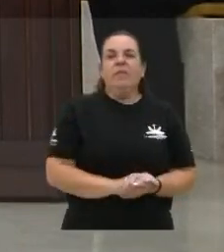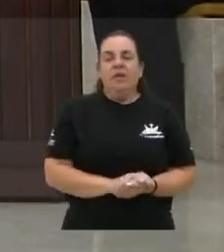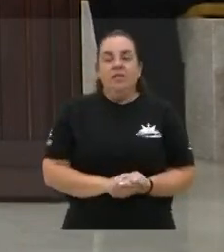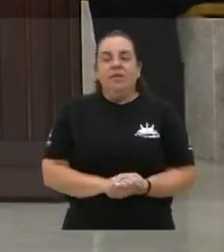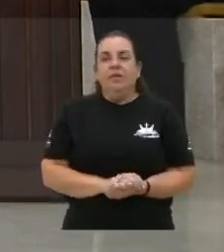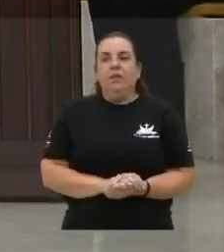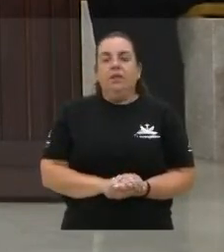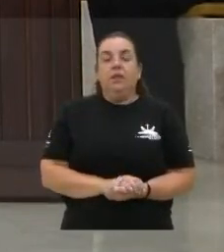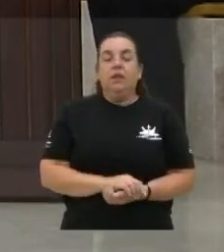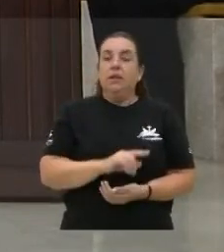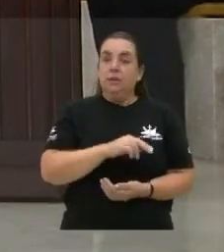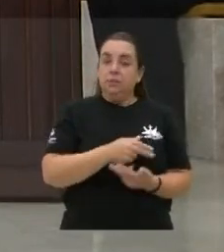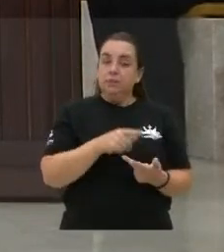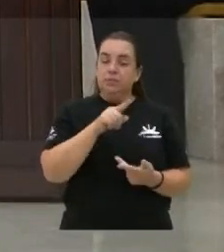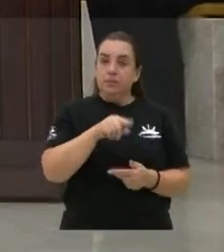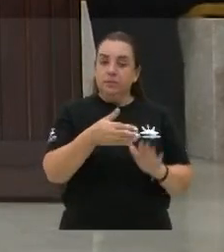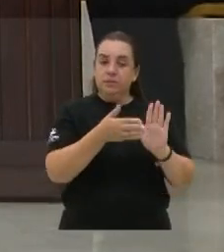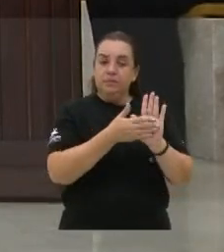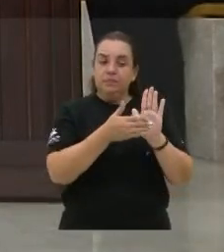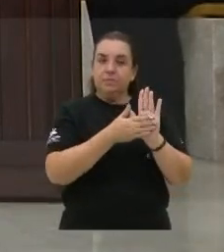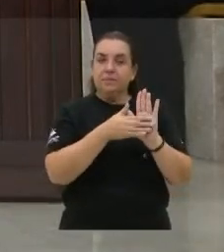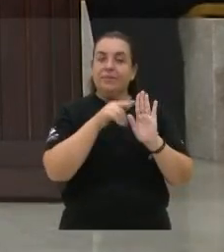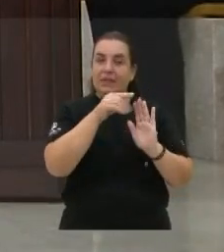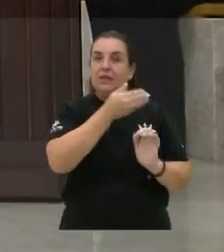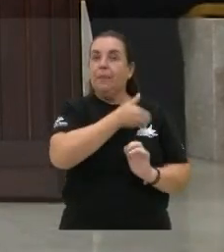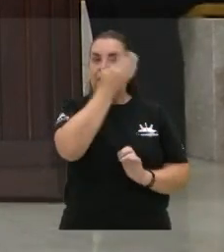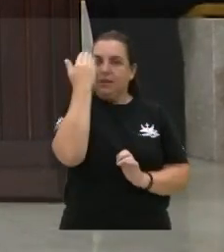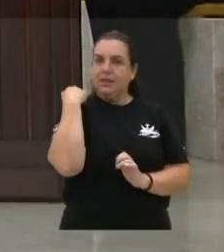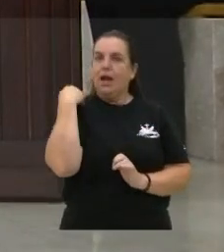naquilo que lhe foi proposto, ser a mãe do Salvador.